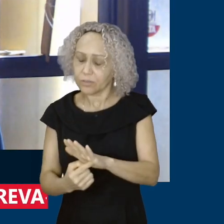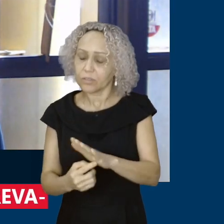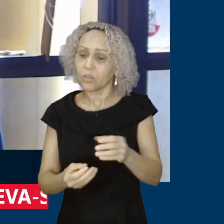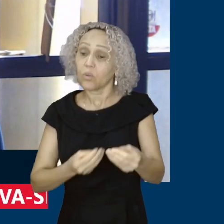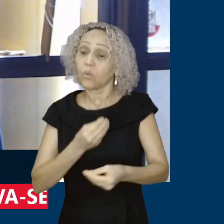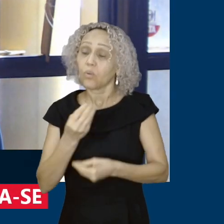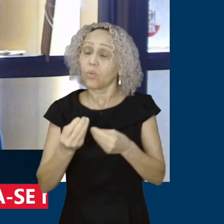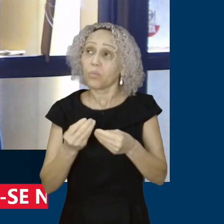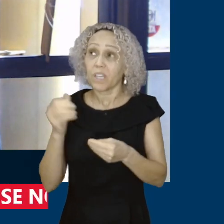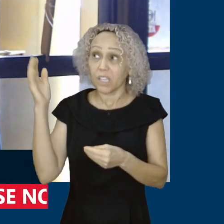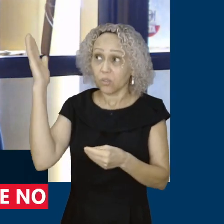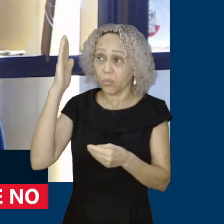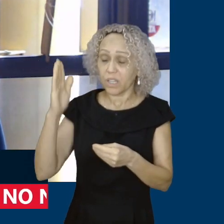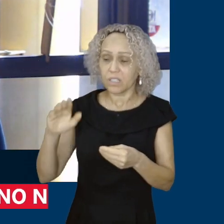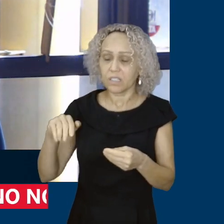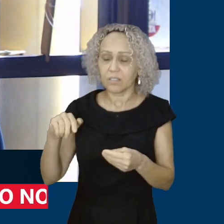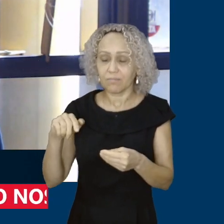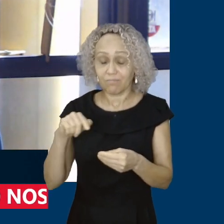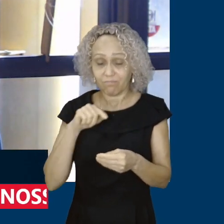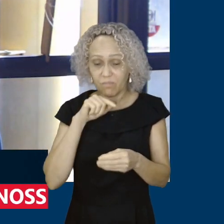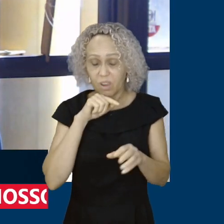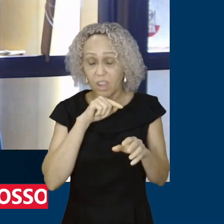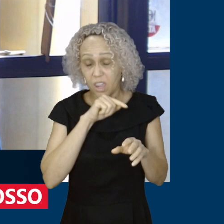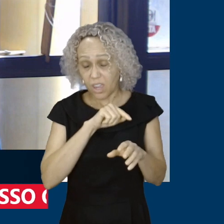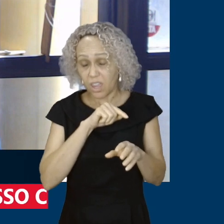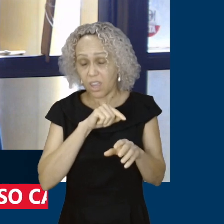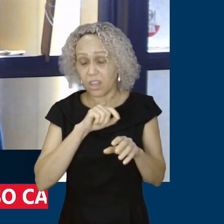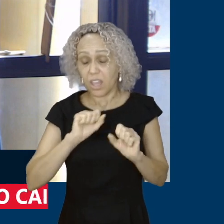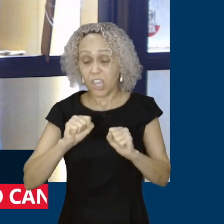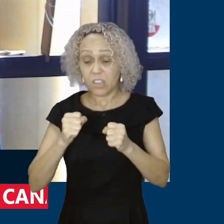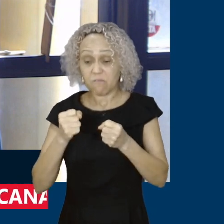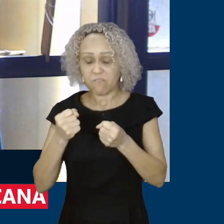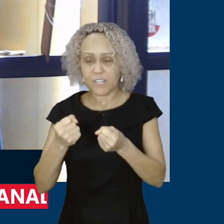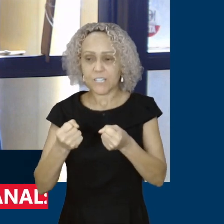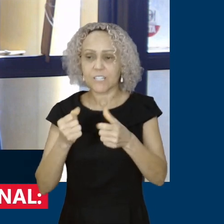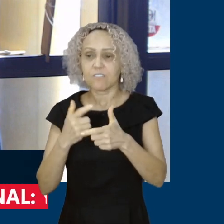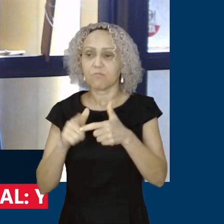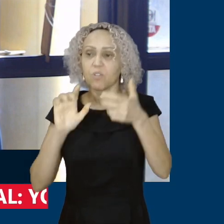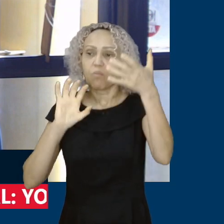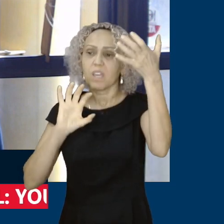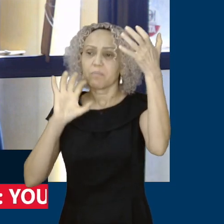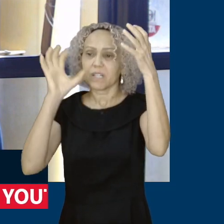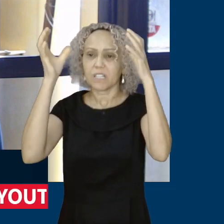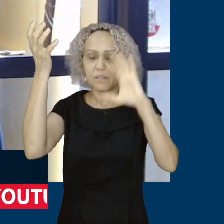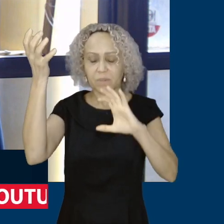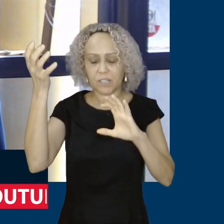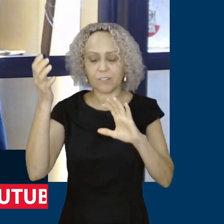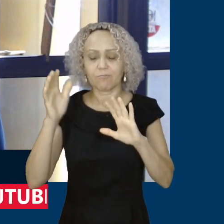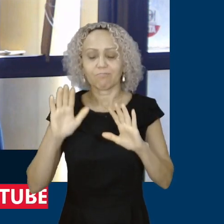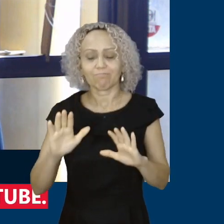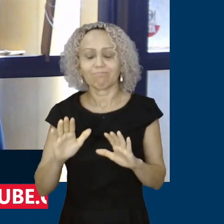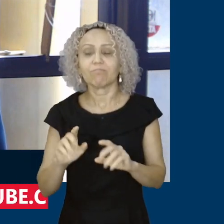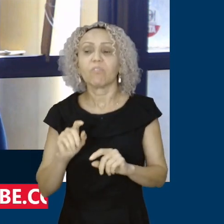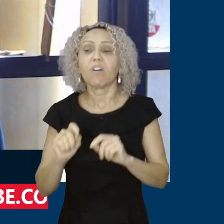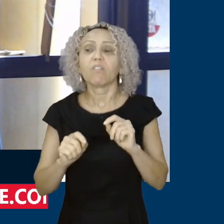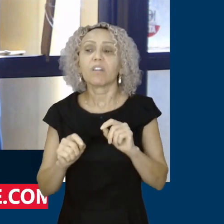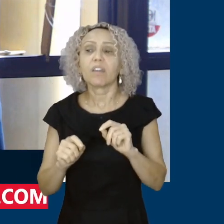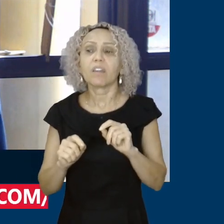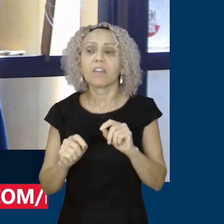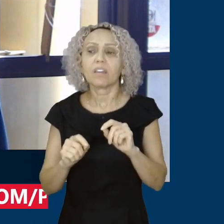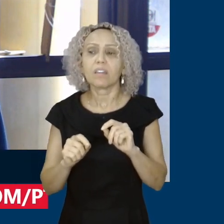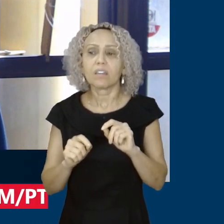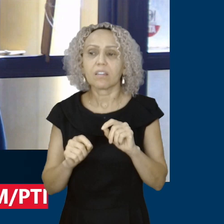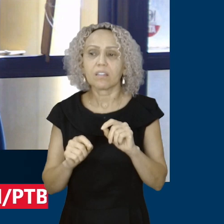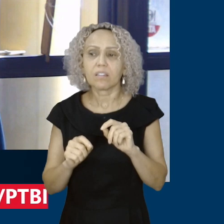climática, né, com esse conjunto de ações, dá um outro patamar, né, para o Brasil